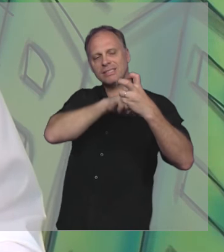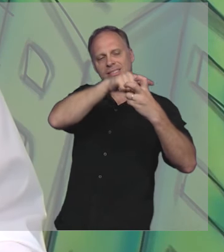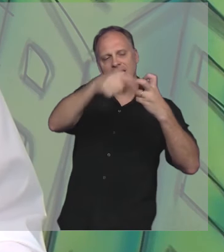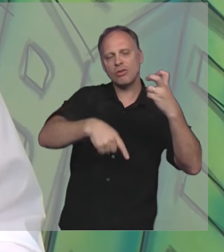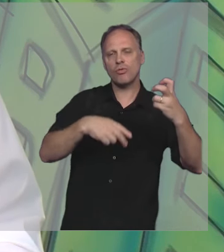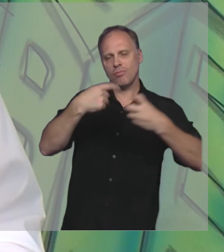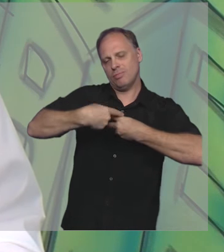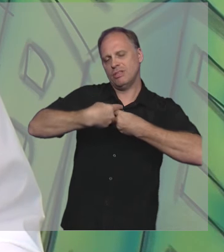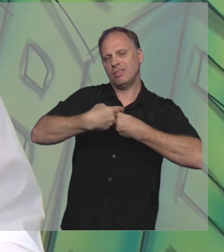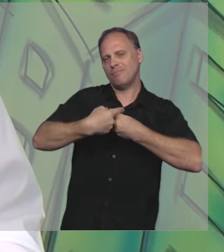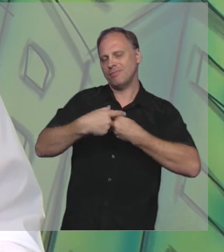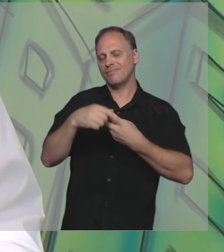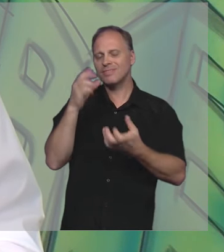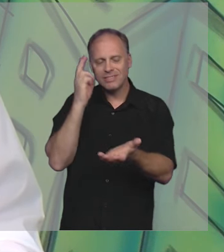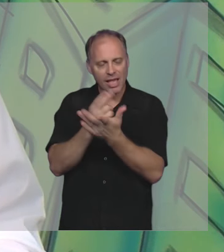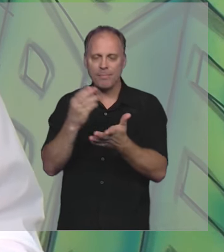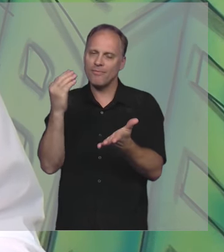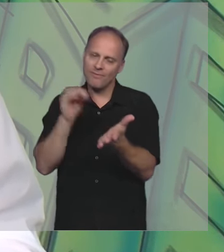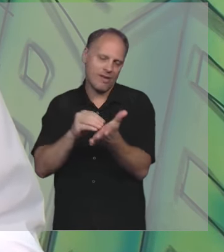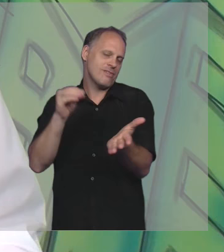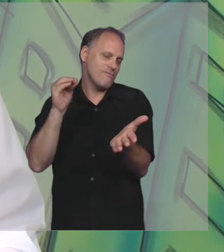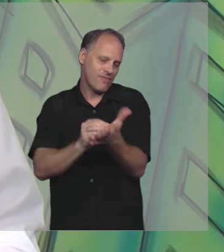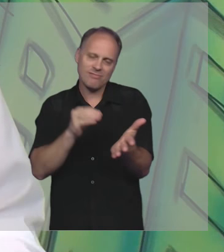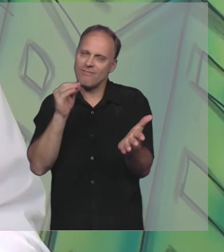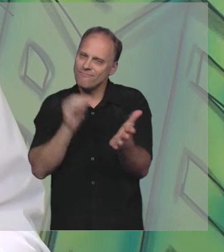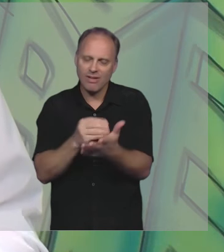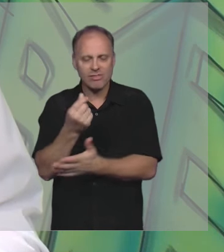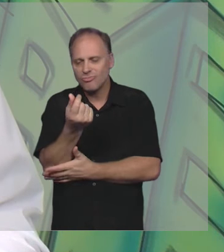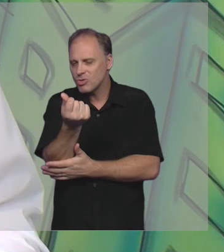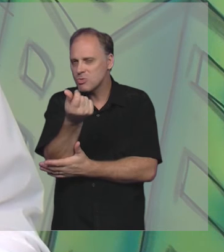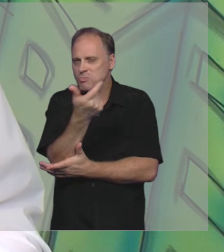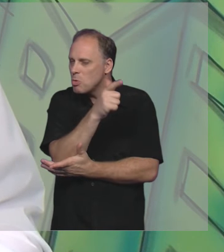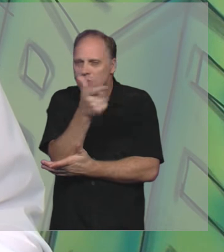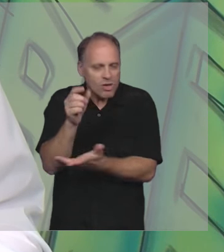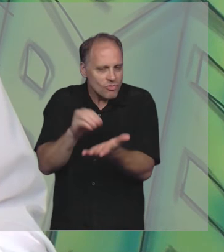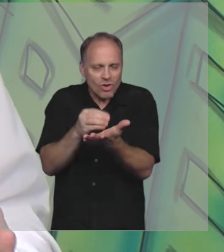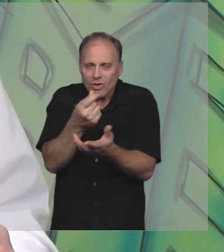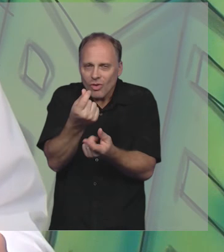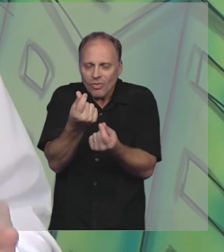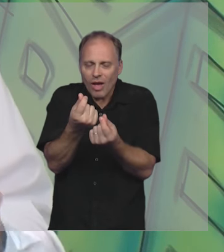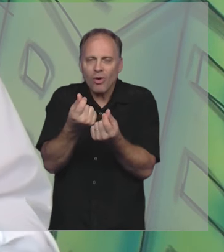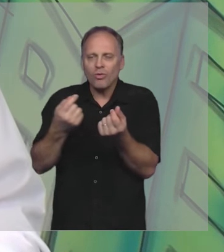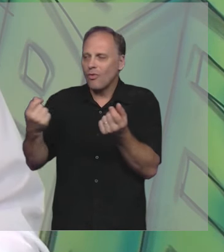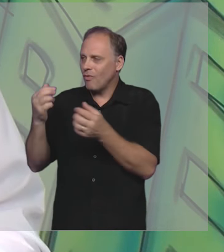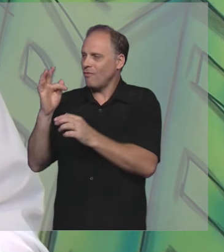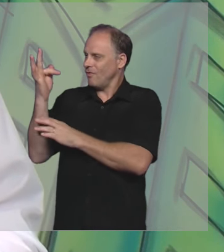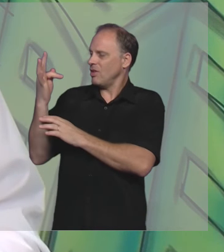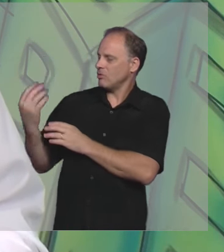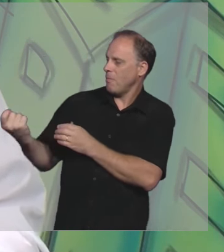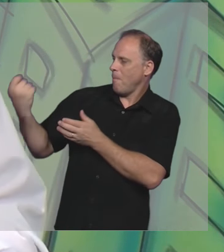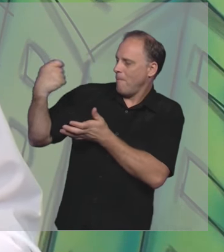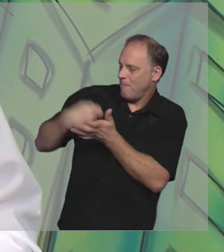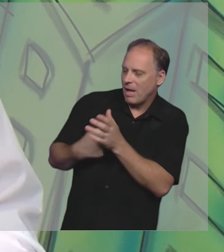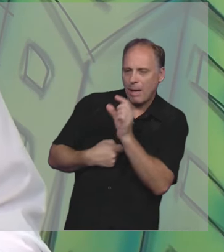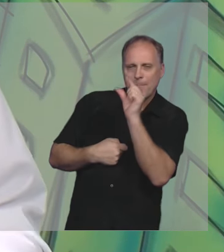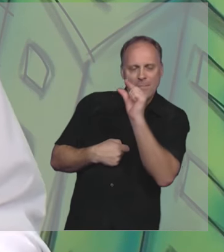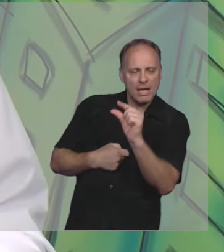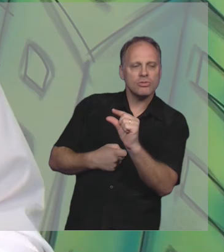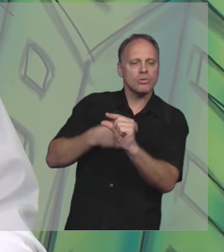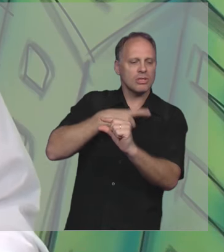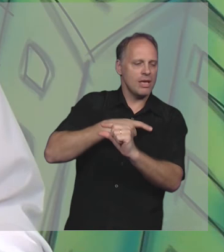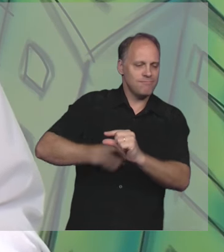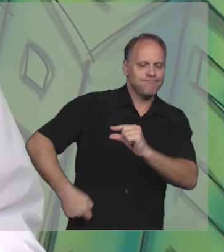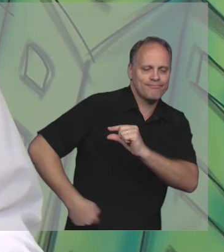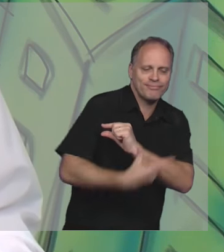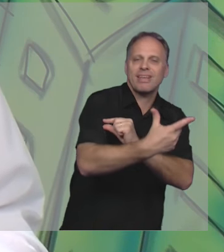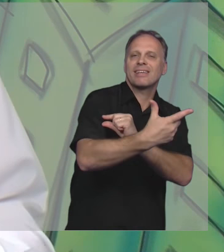uma defasagem financeira. Sempre há um custeio a menor para a saúde, e isso